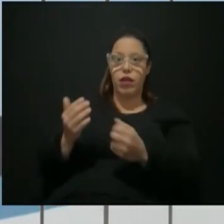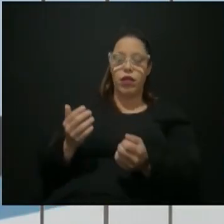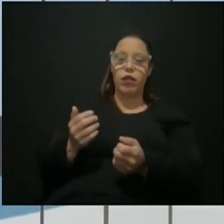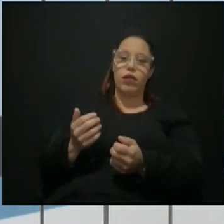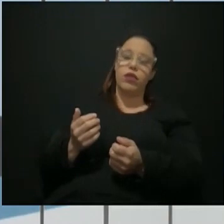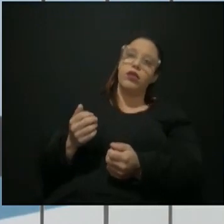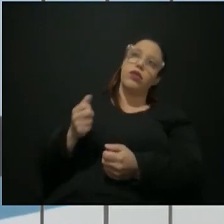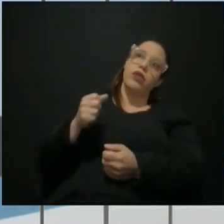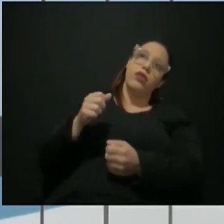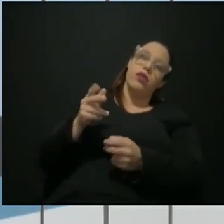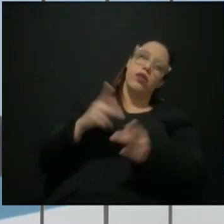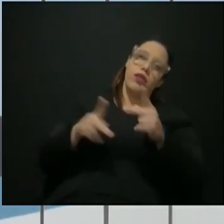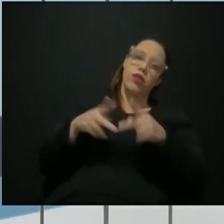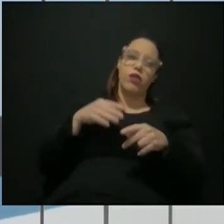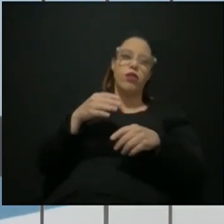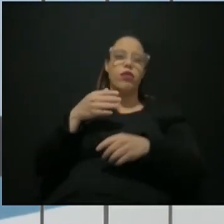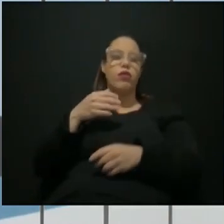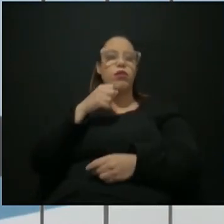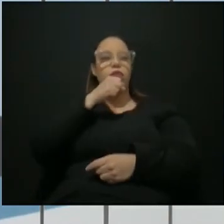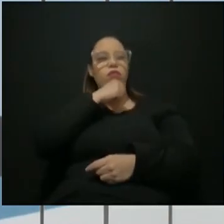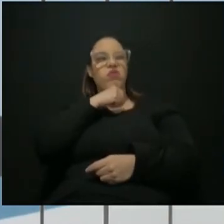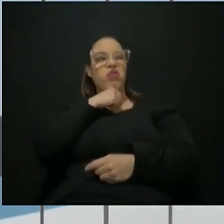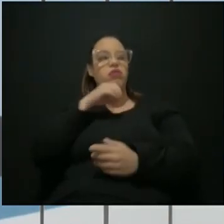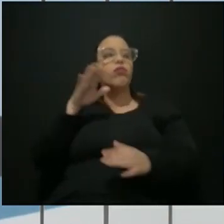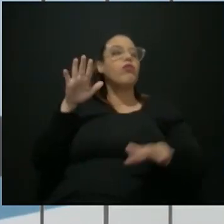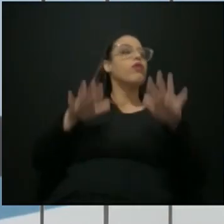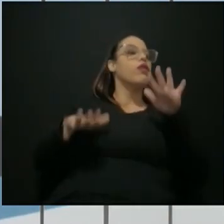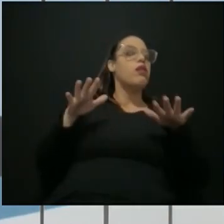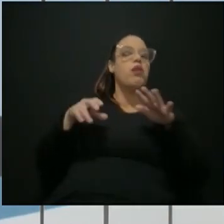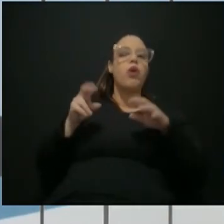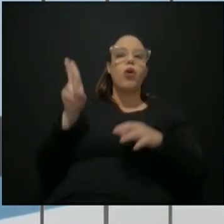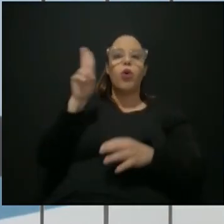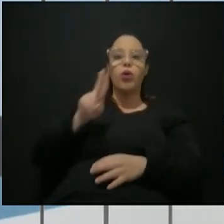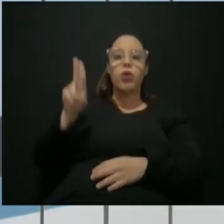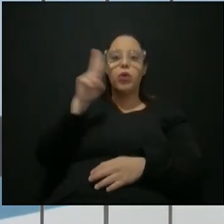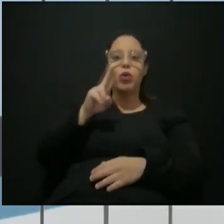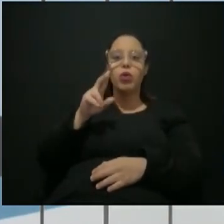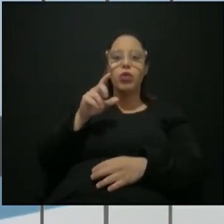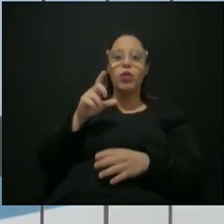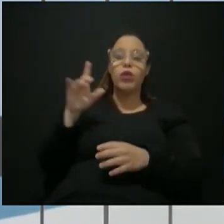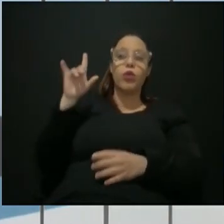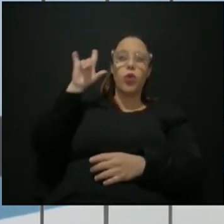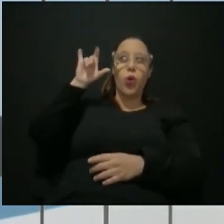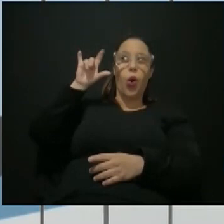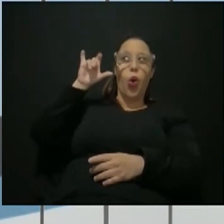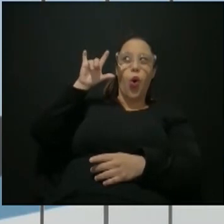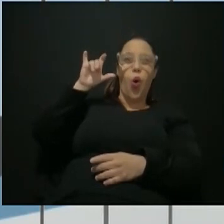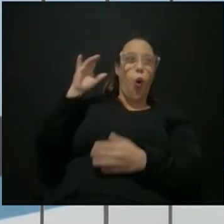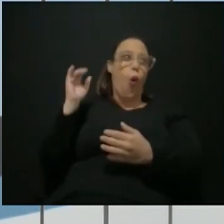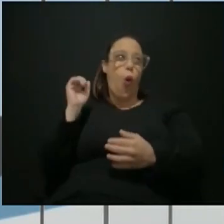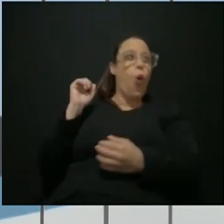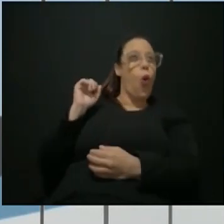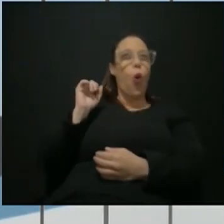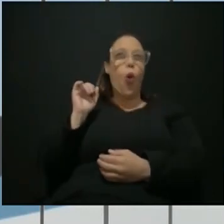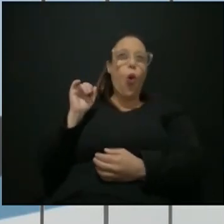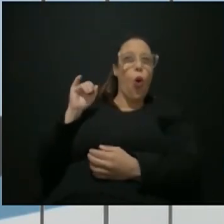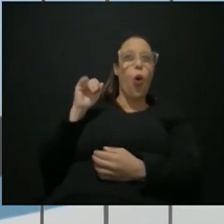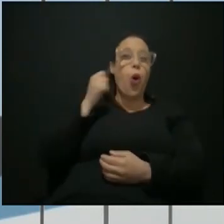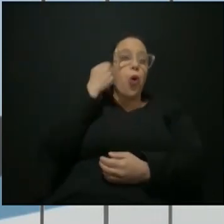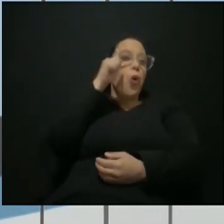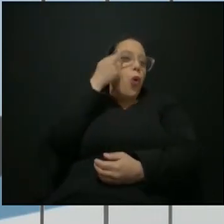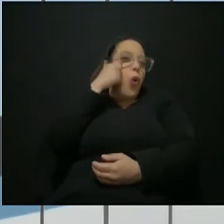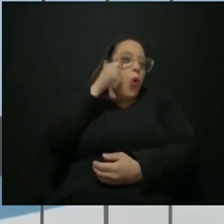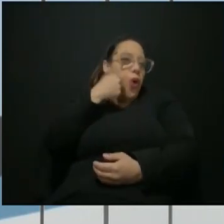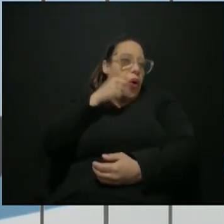que vai valer sentido todo mundo ficar usando o mesmo filtro no Instagram, então, né, para parecer mais jovem? Todo mundo usando a mesma maquiagem? Todo mundo tendo